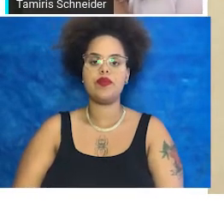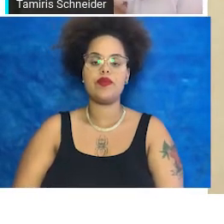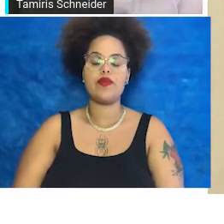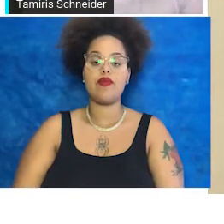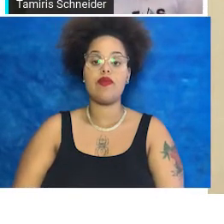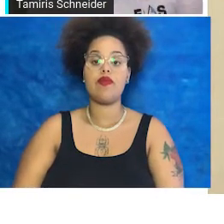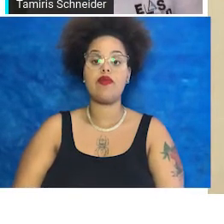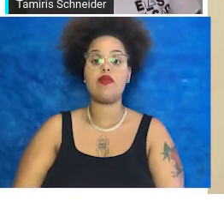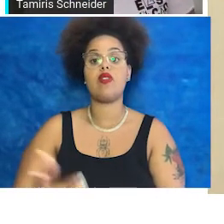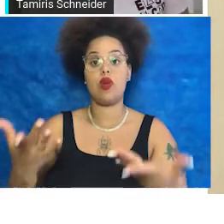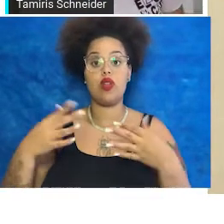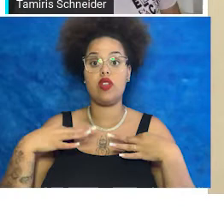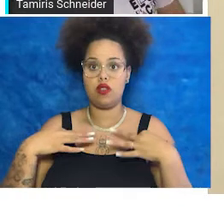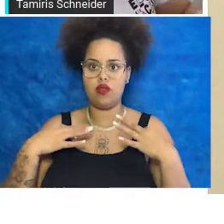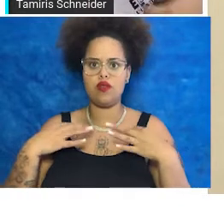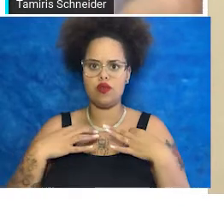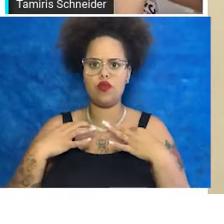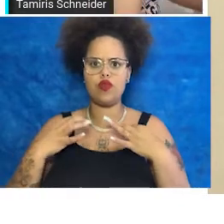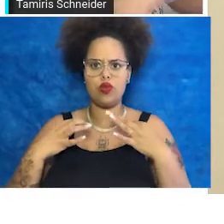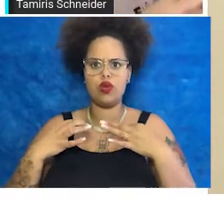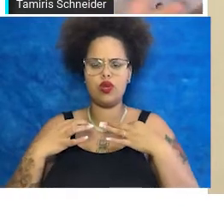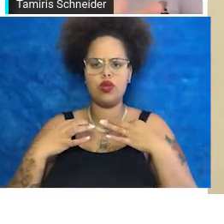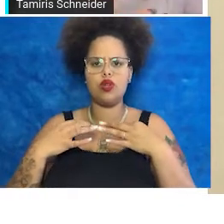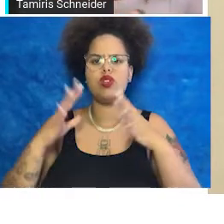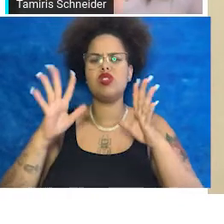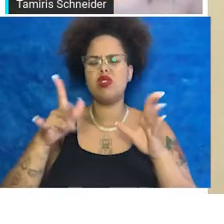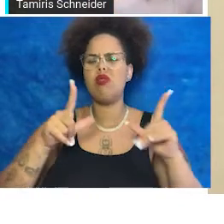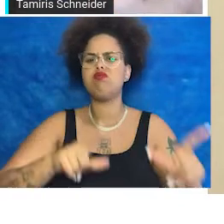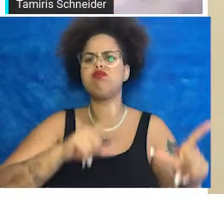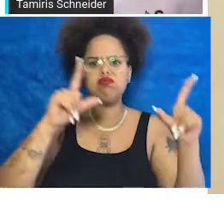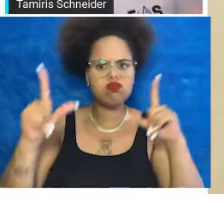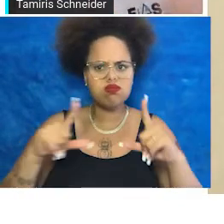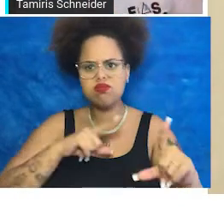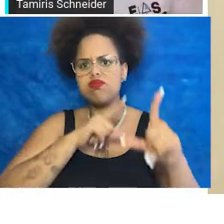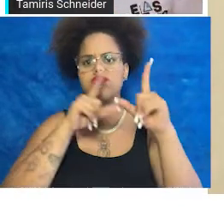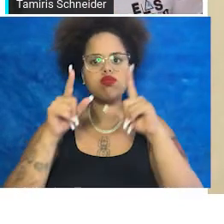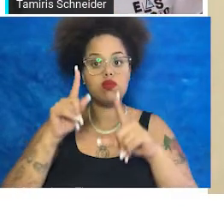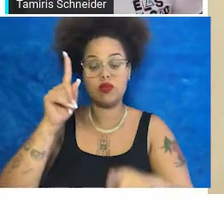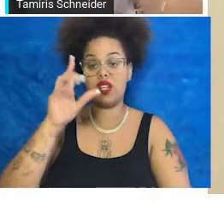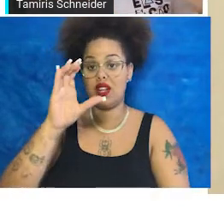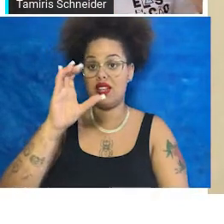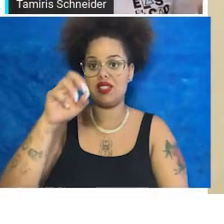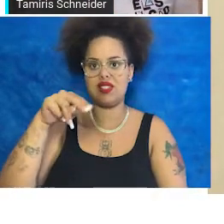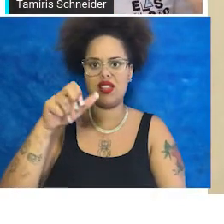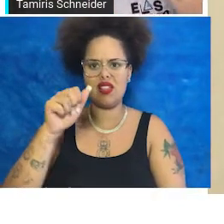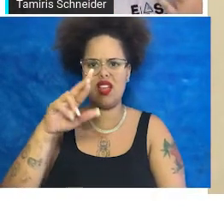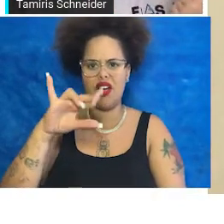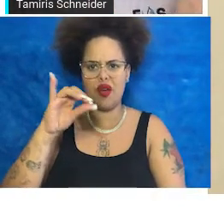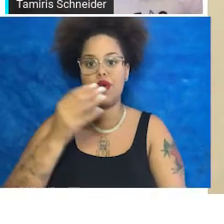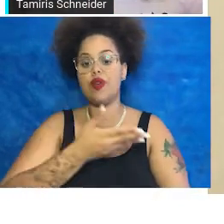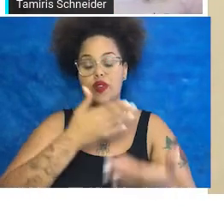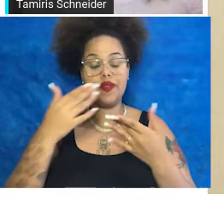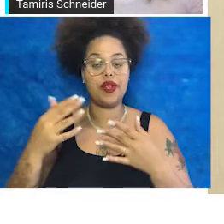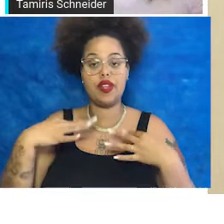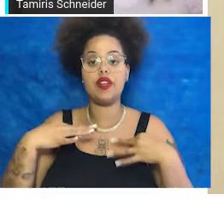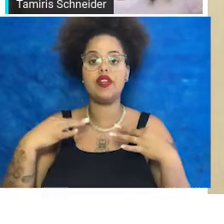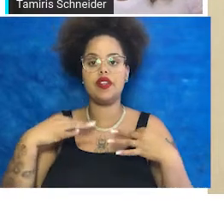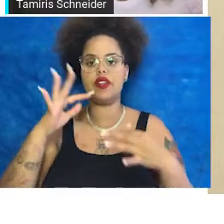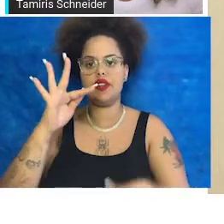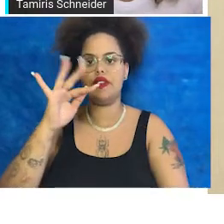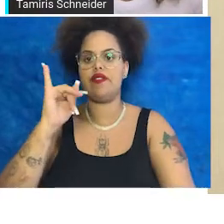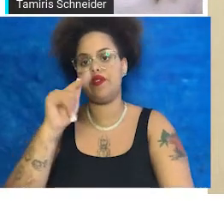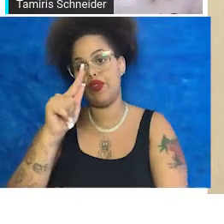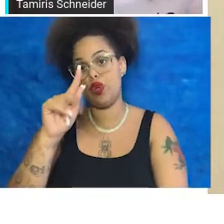Aí a gente vai para o figurino. Já que a gente imprimiu tudo isso lá no cenário, a gente vem com figurino, né?